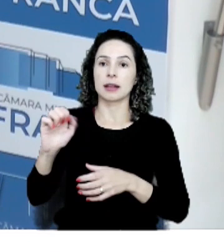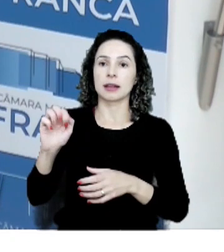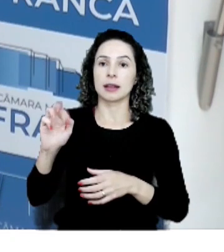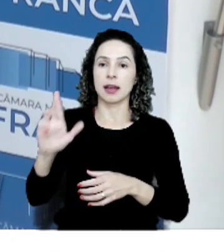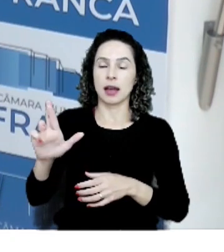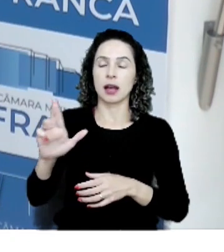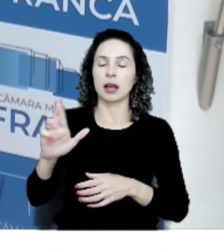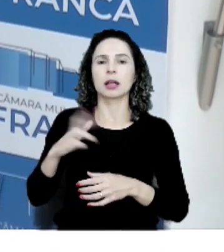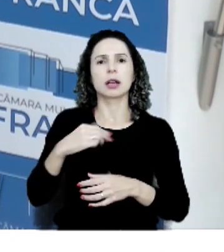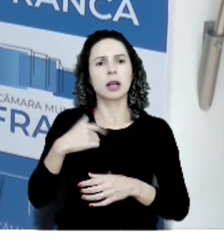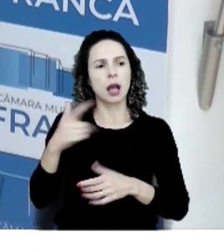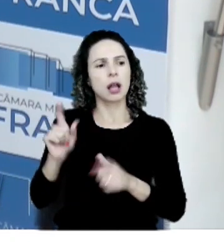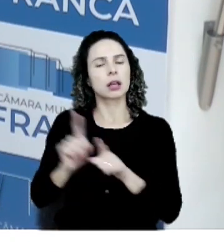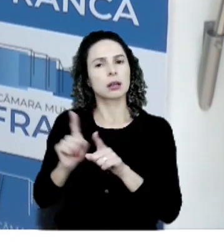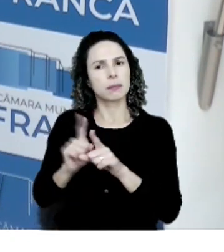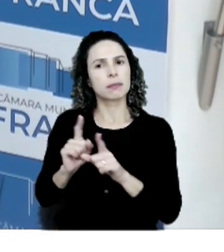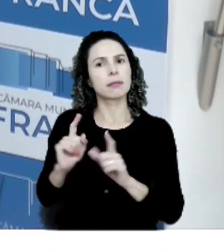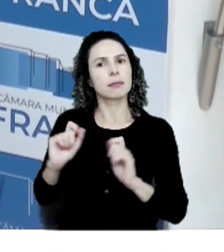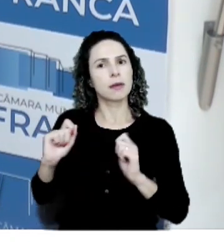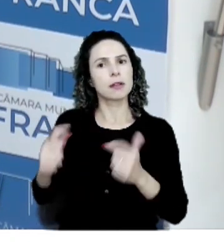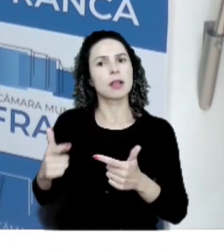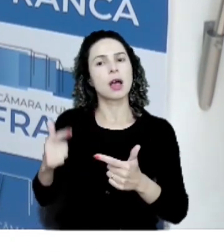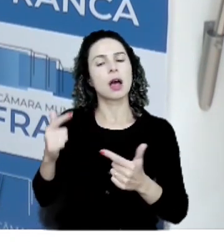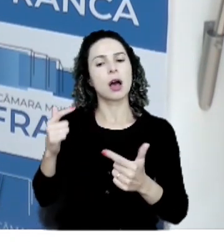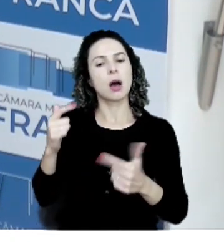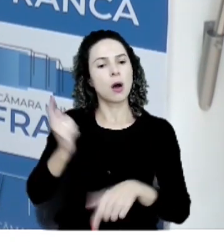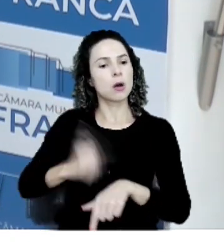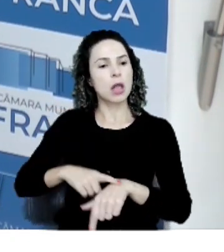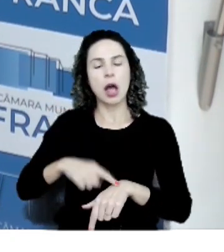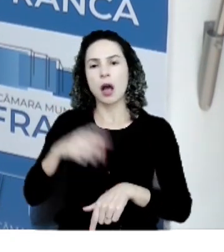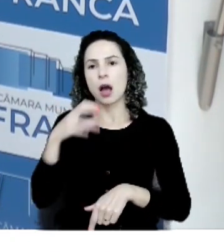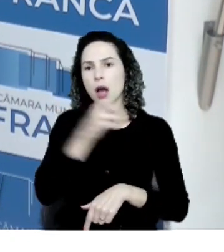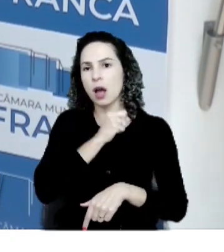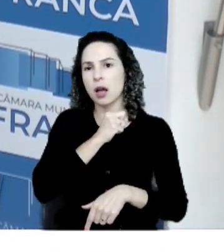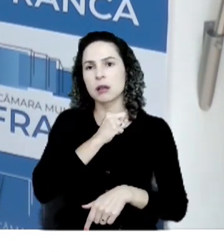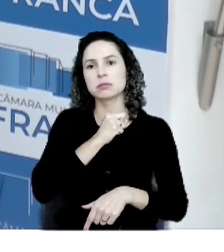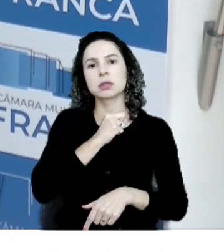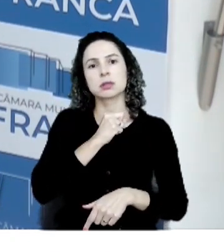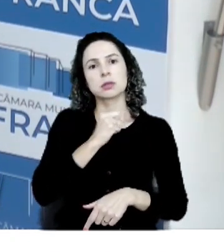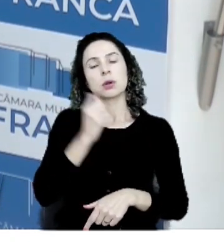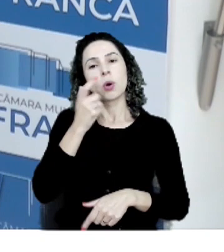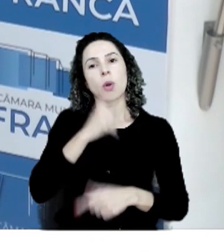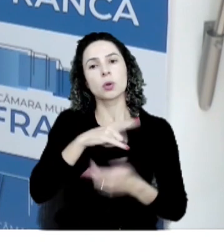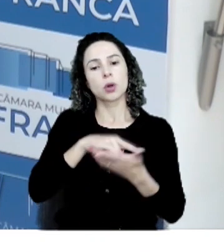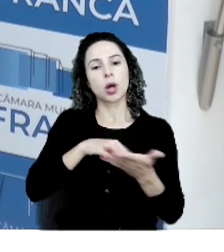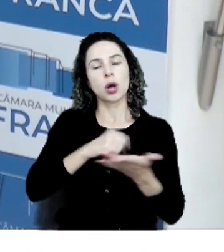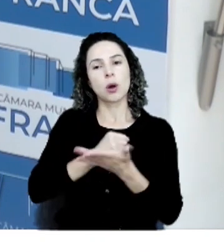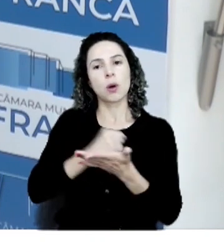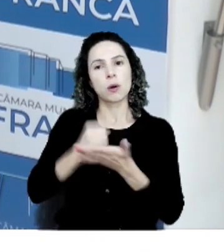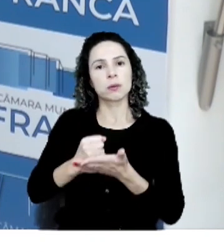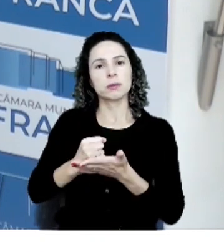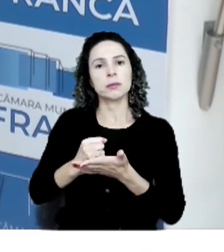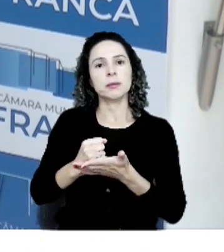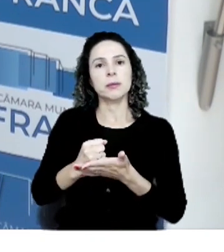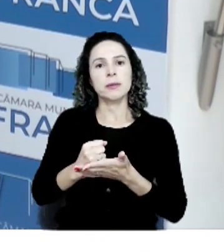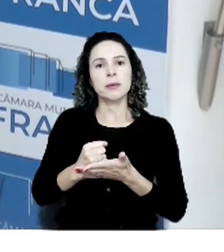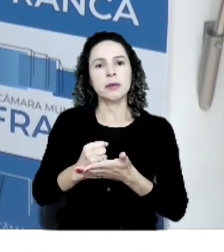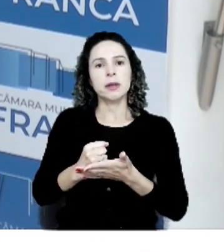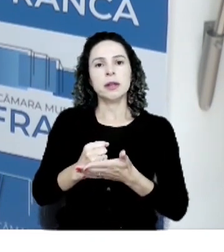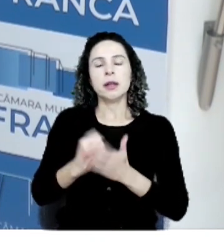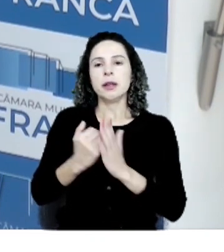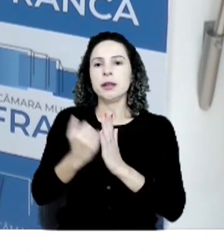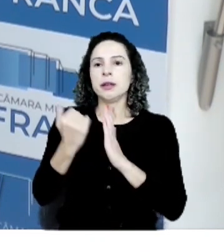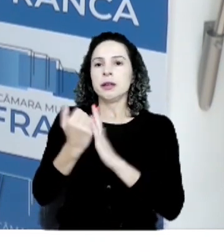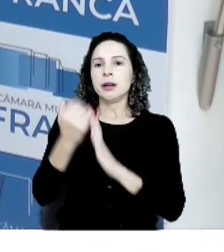que faça também, de forma imediata, a contratação de mais